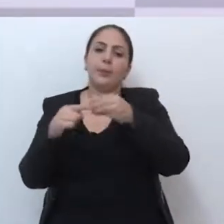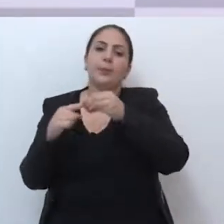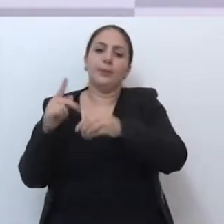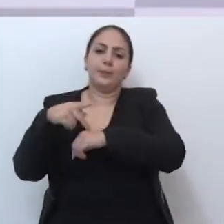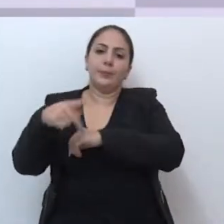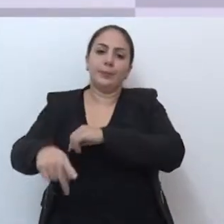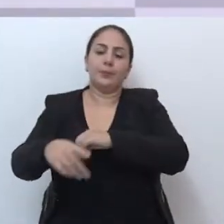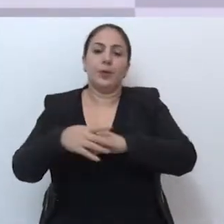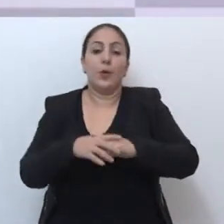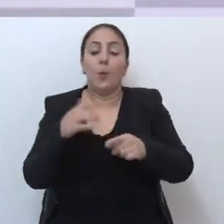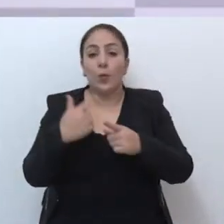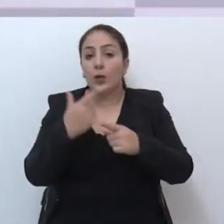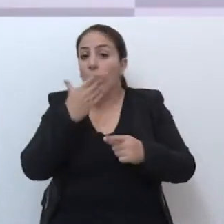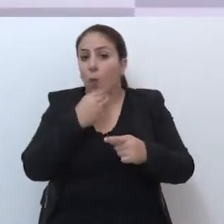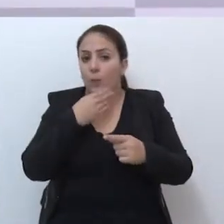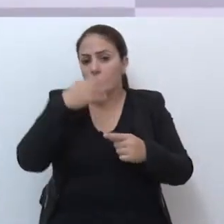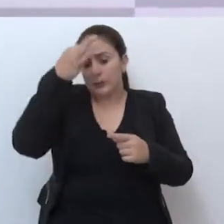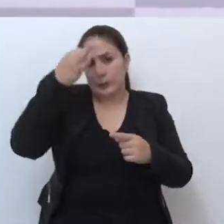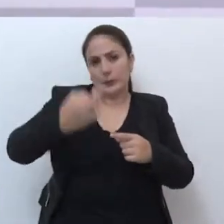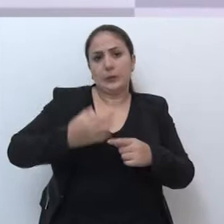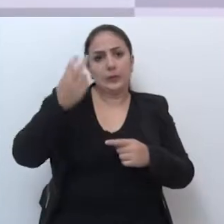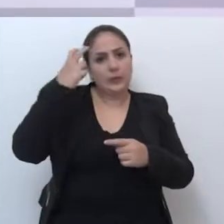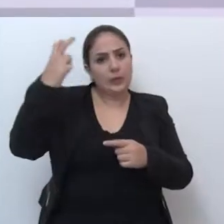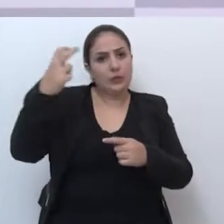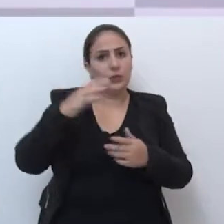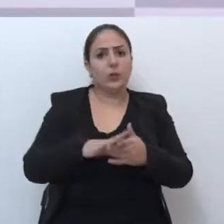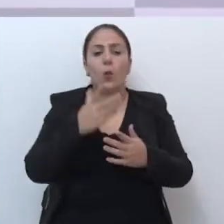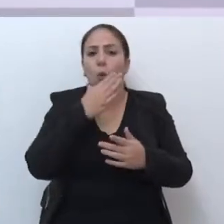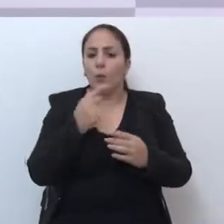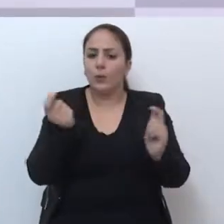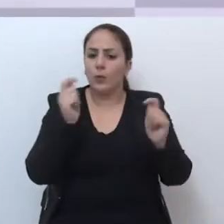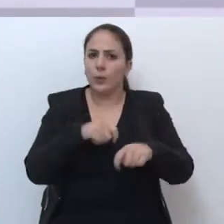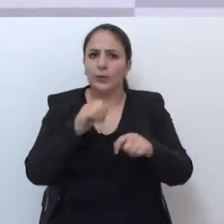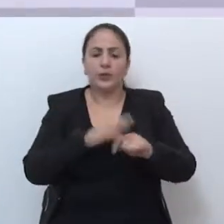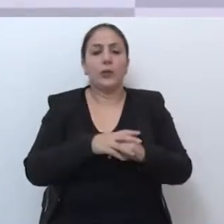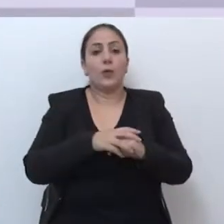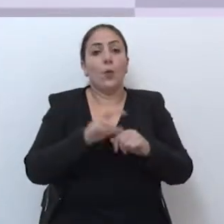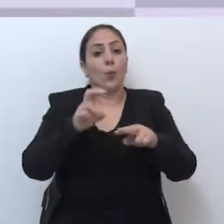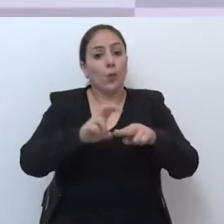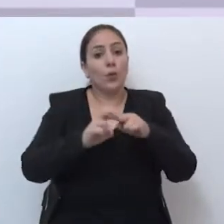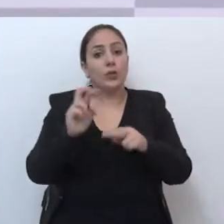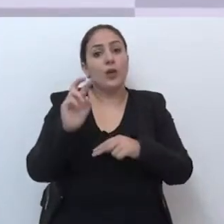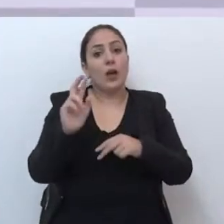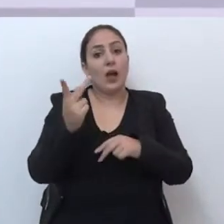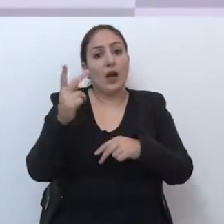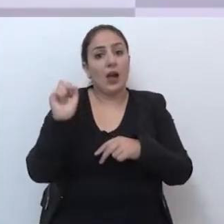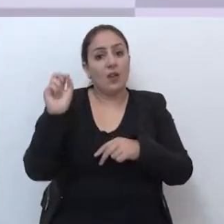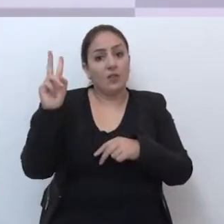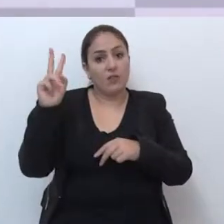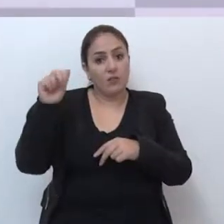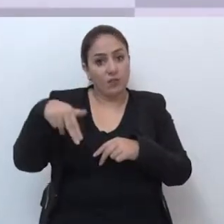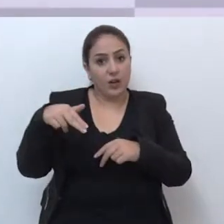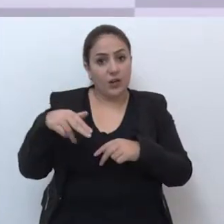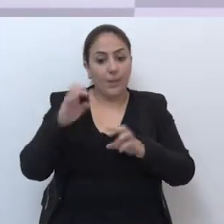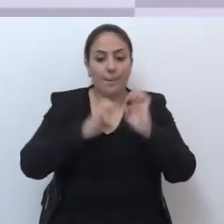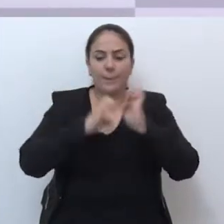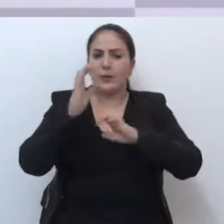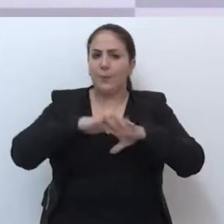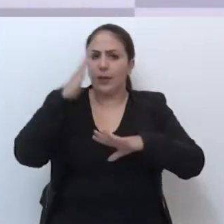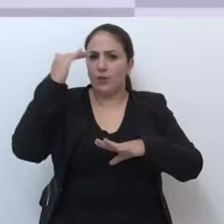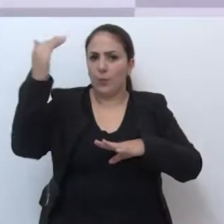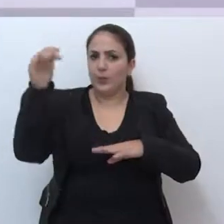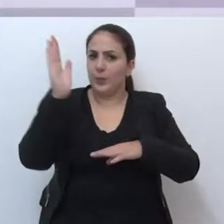é prioridade, por ele ser um homem digno, um homem inteligente e um homem competente. Não é de verdade que a Avan é uma das empresas